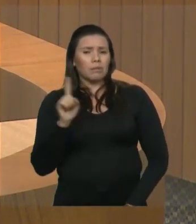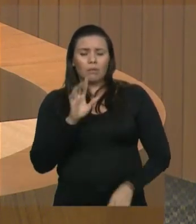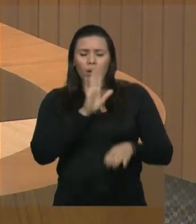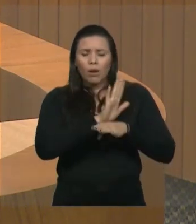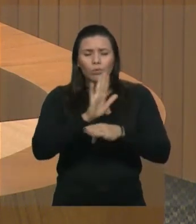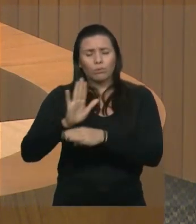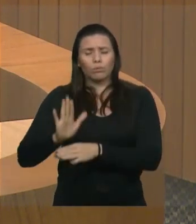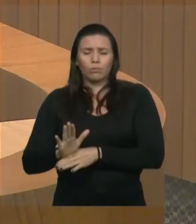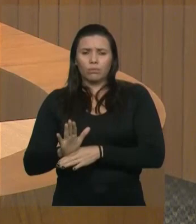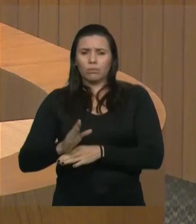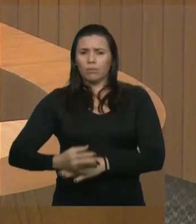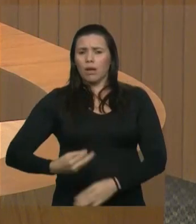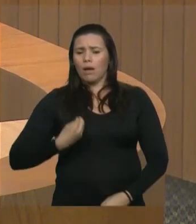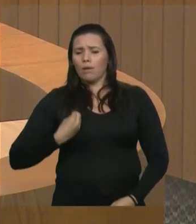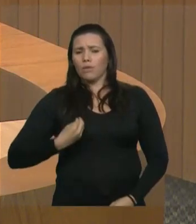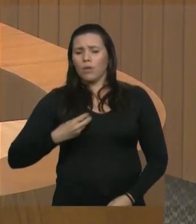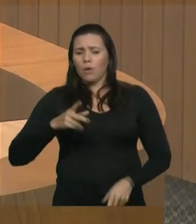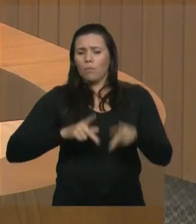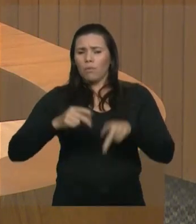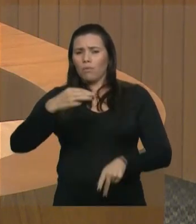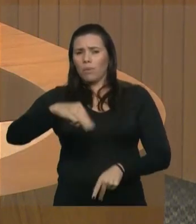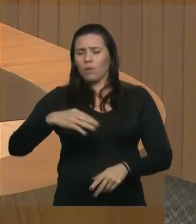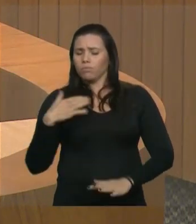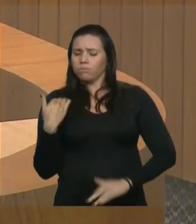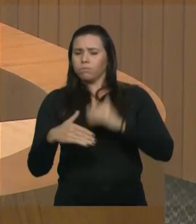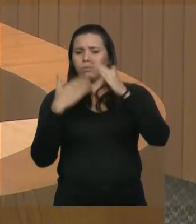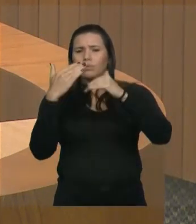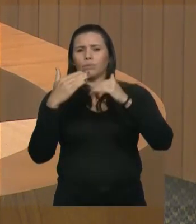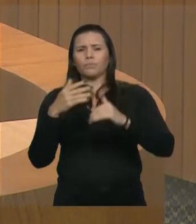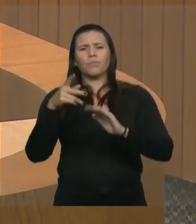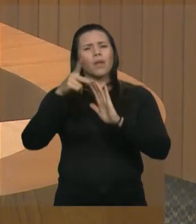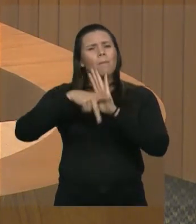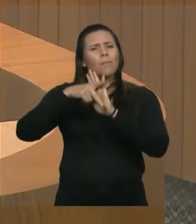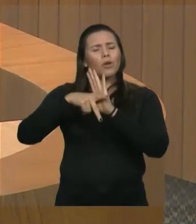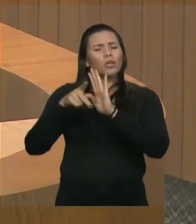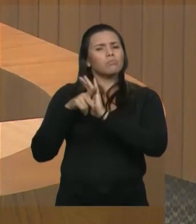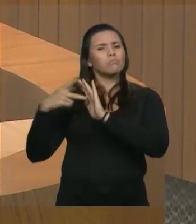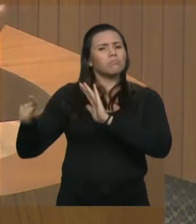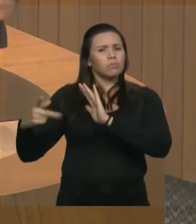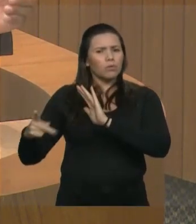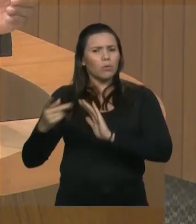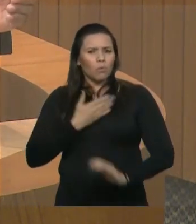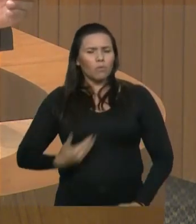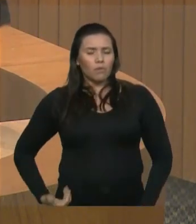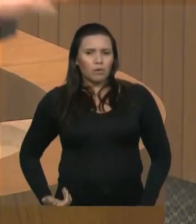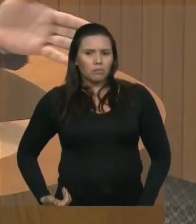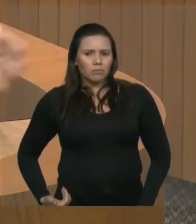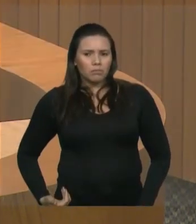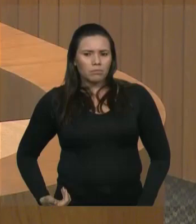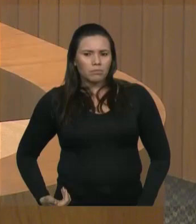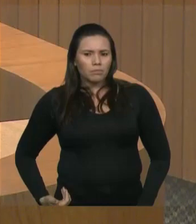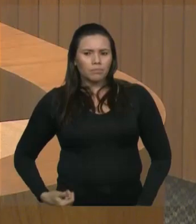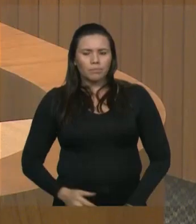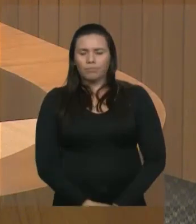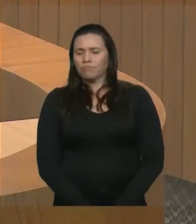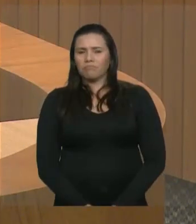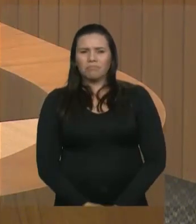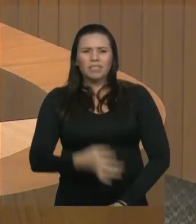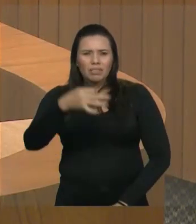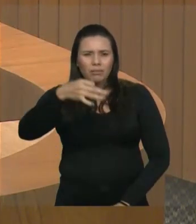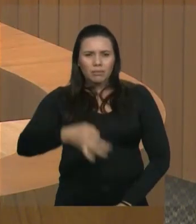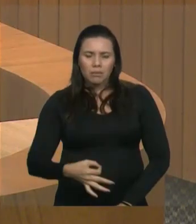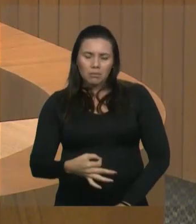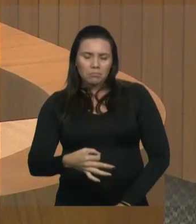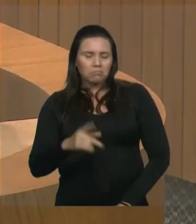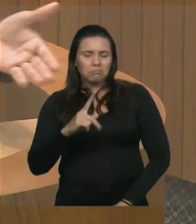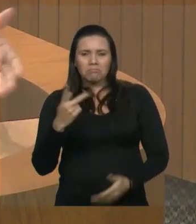maranhenses. Projetos que não deram certo. Cadê a minha rua? A rua digna.